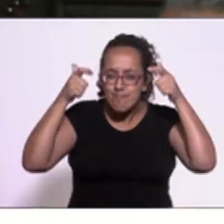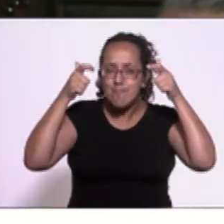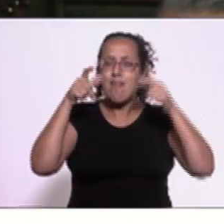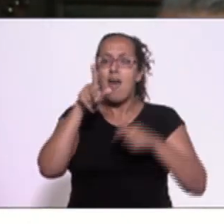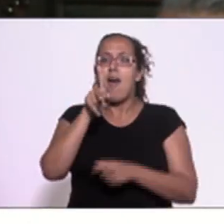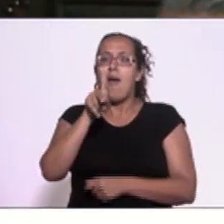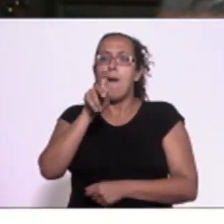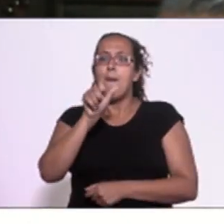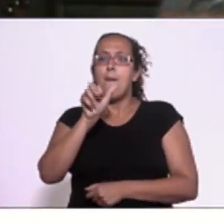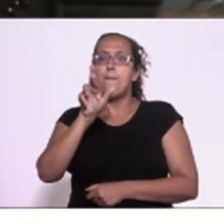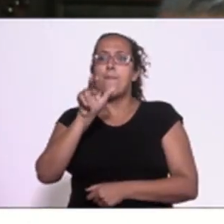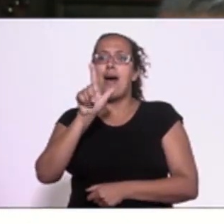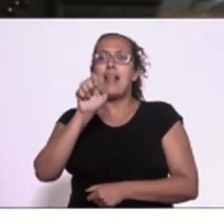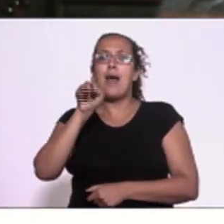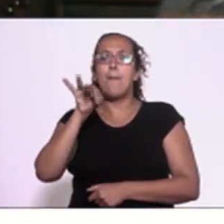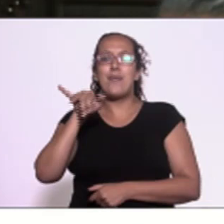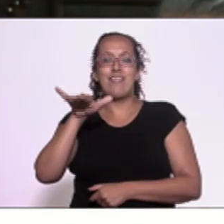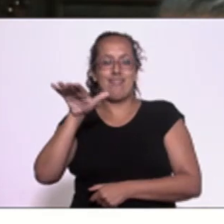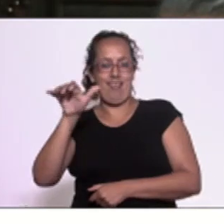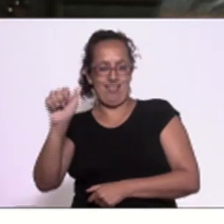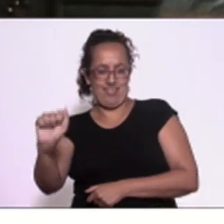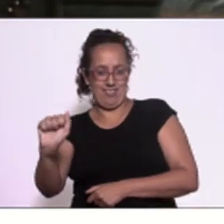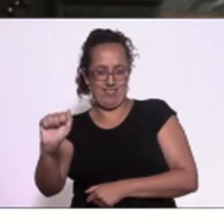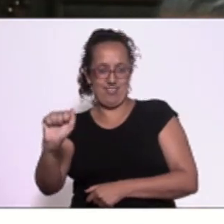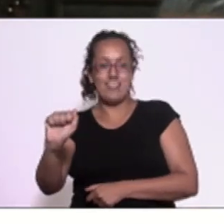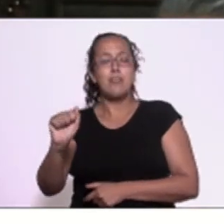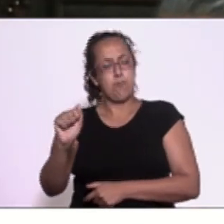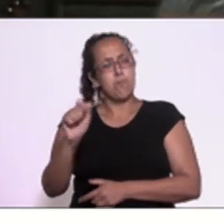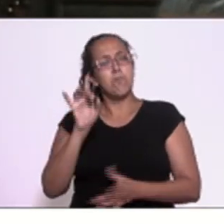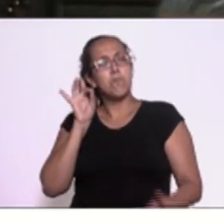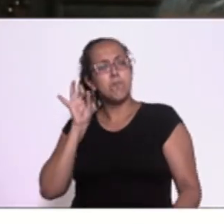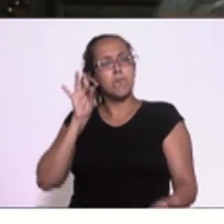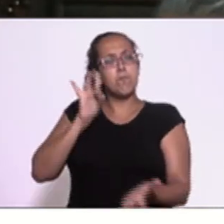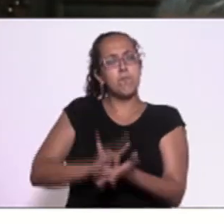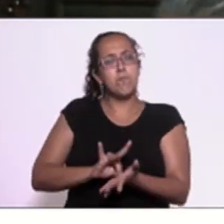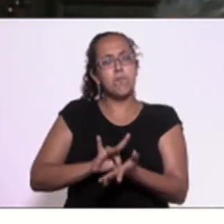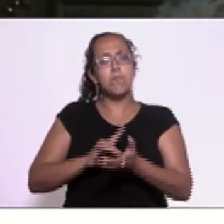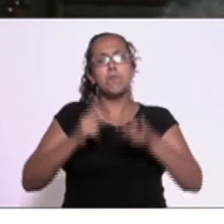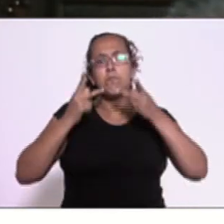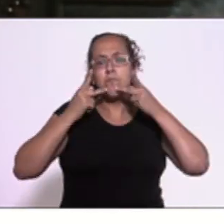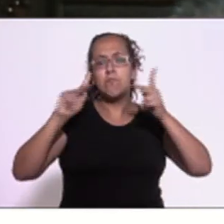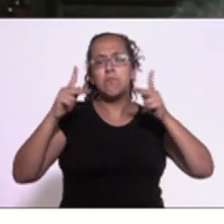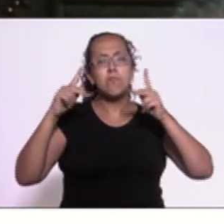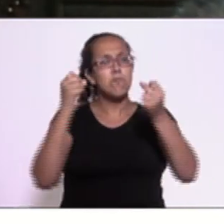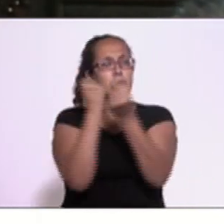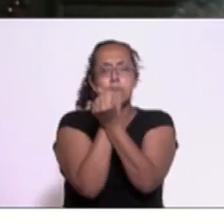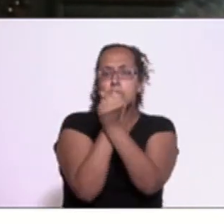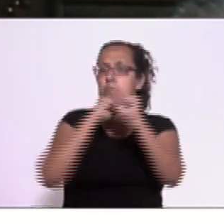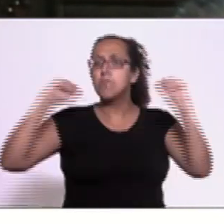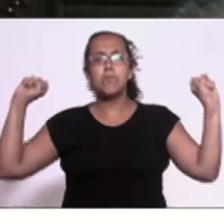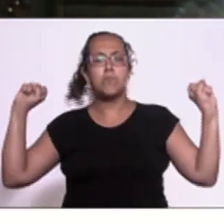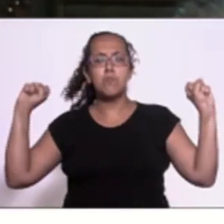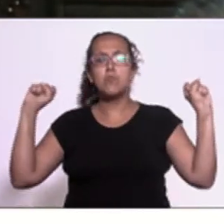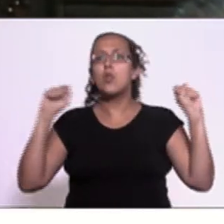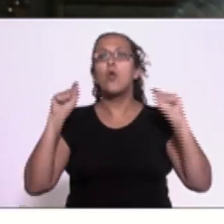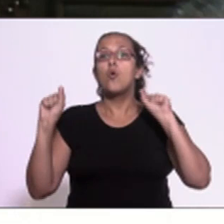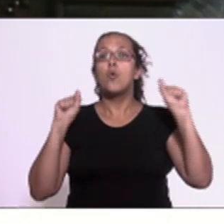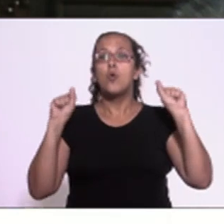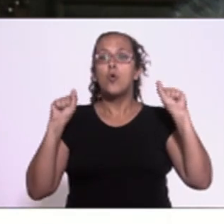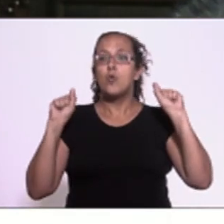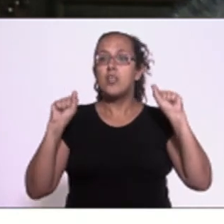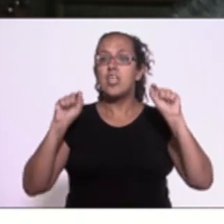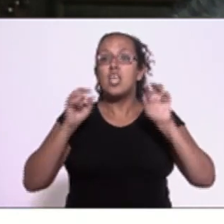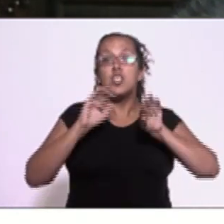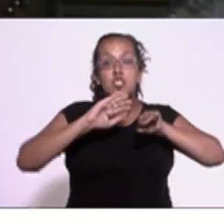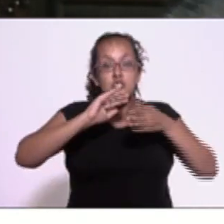parlamentarista. Ao mesmo tempo, e com igual convicção, pregaram a abolição da escravidão, ao ponto de excluir